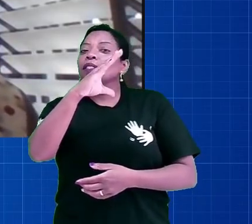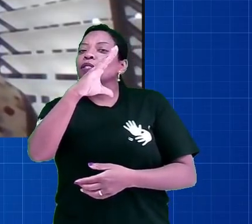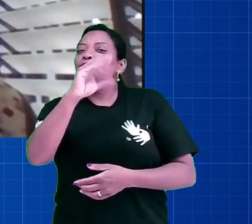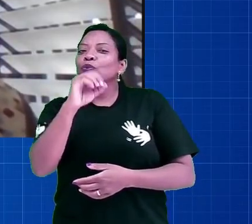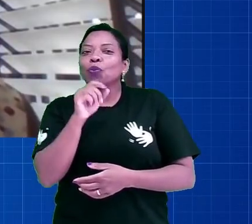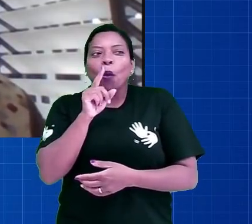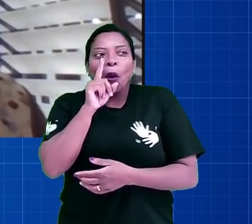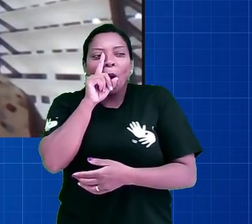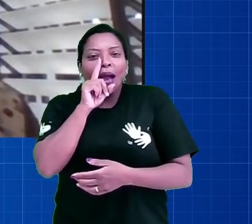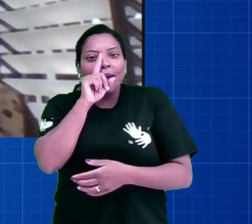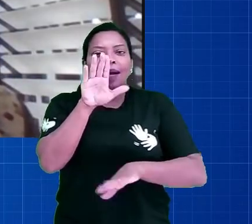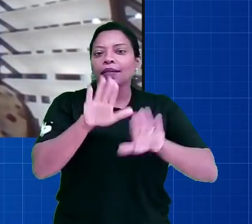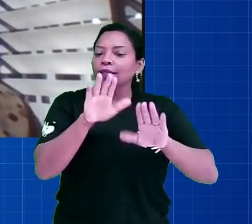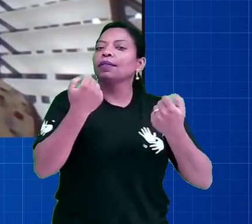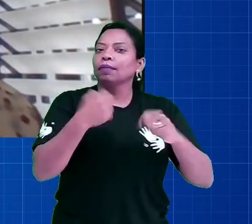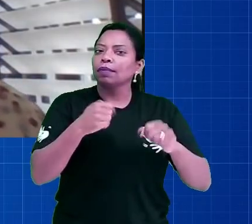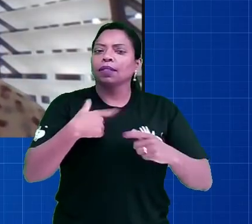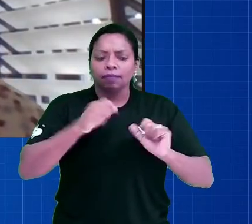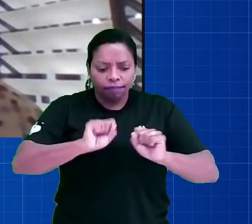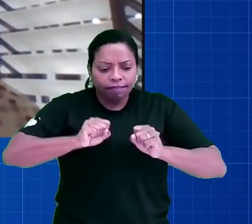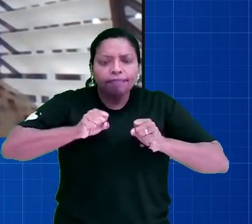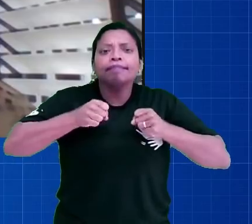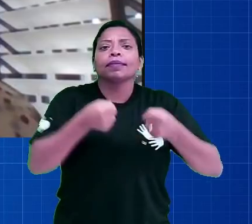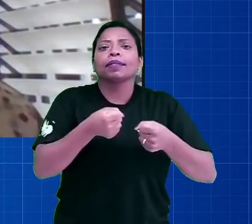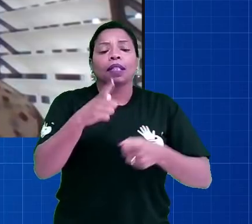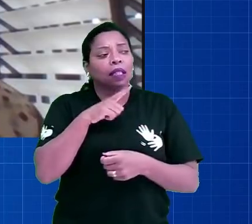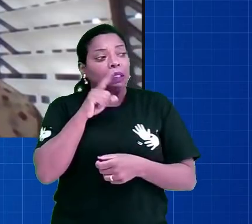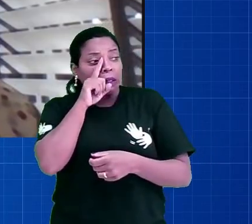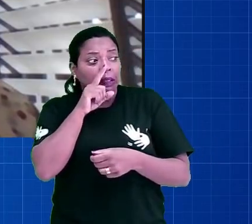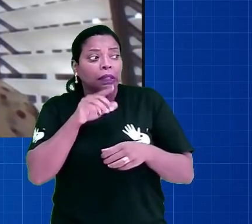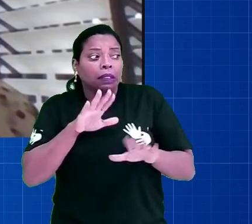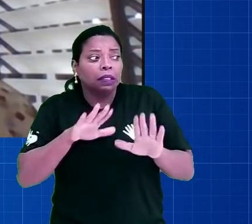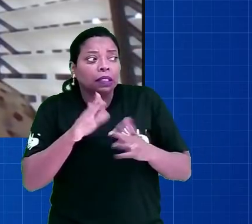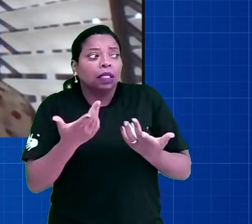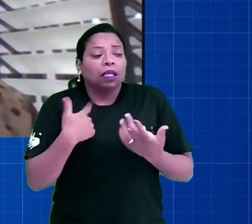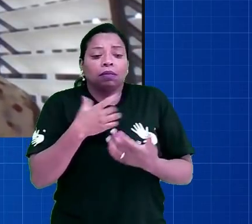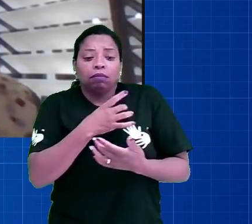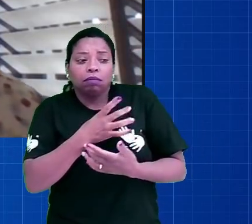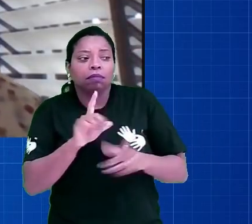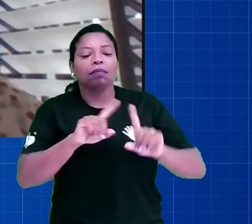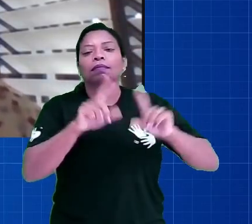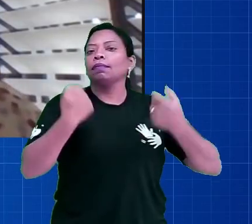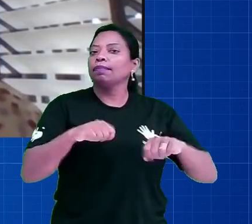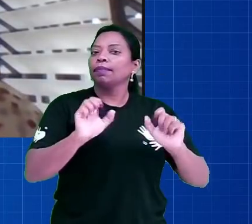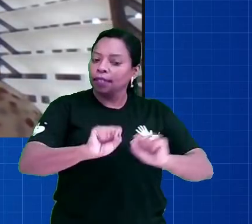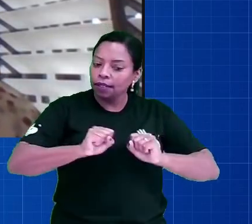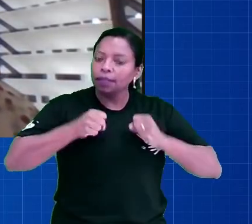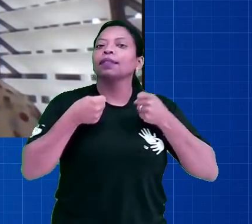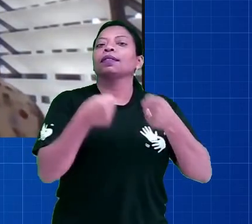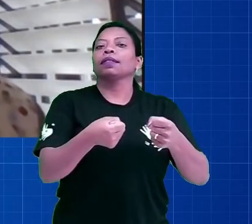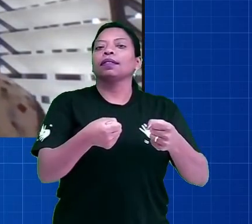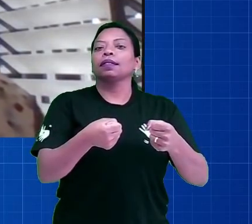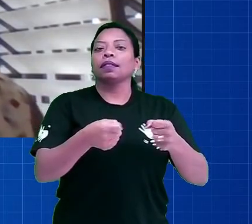nas falas, né? Que é um risco que se corre, porque você precisa vivenciar esse